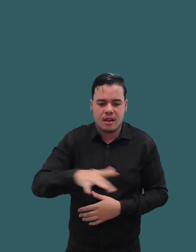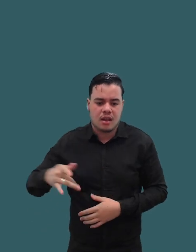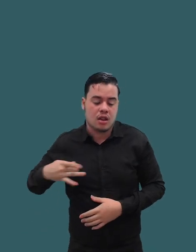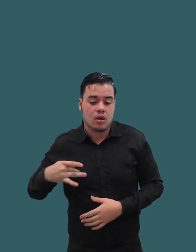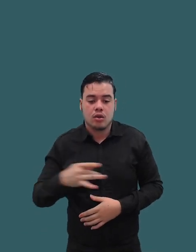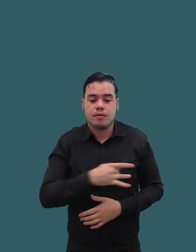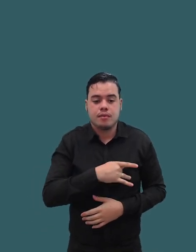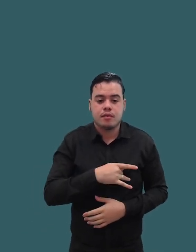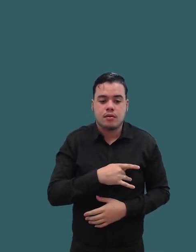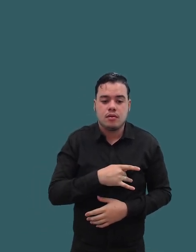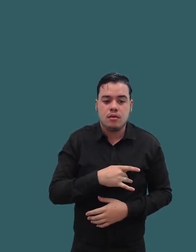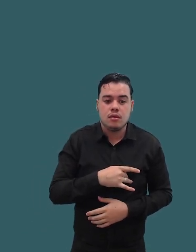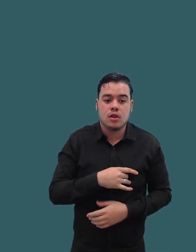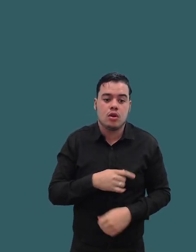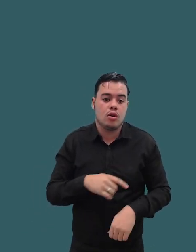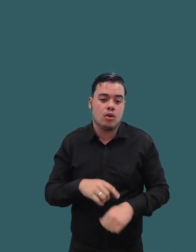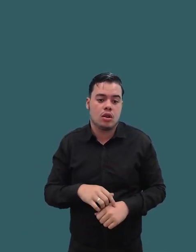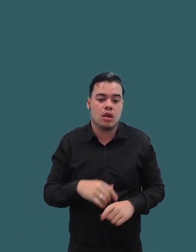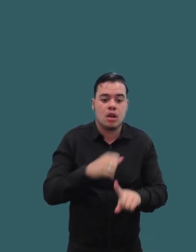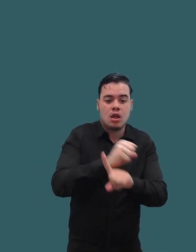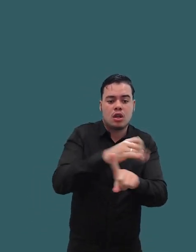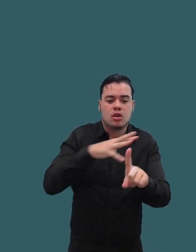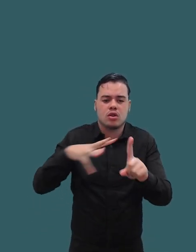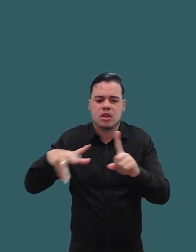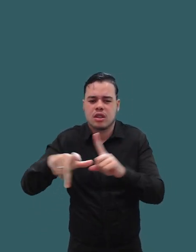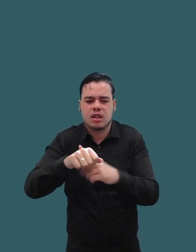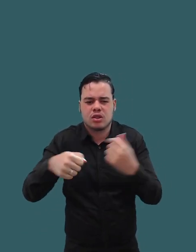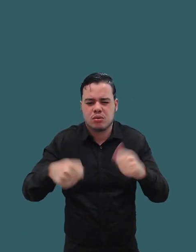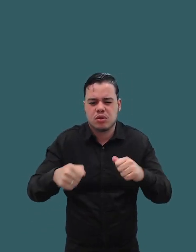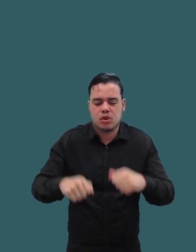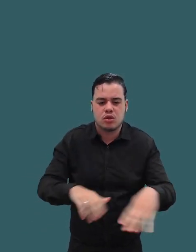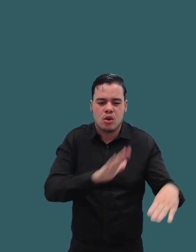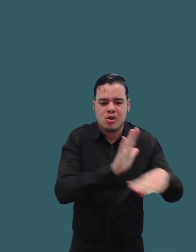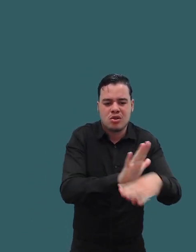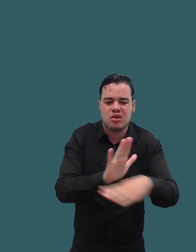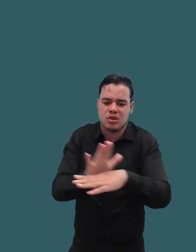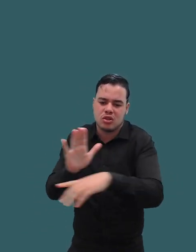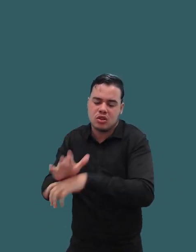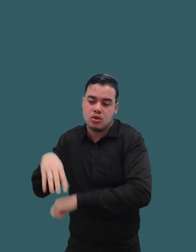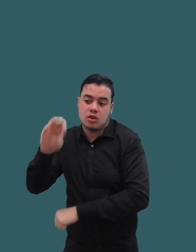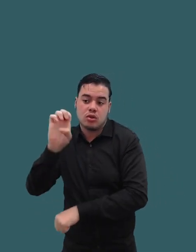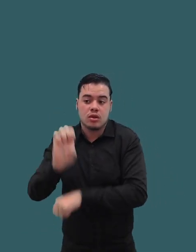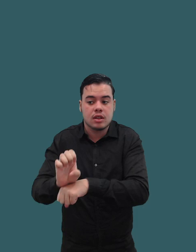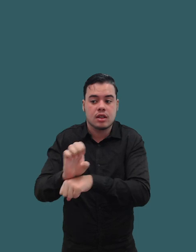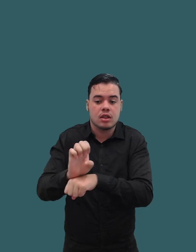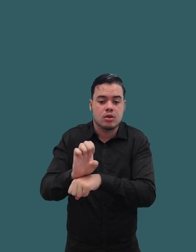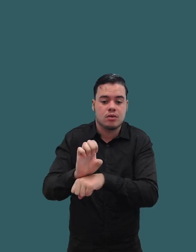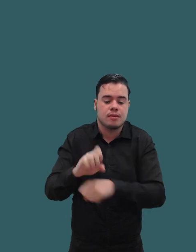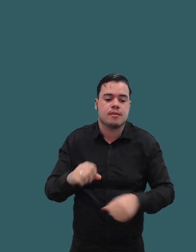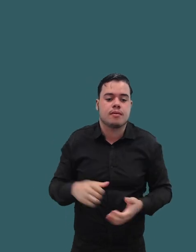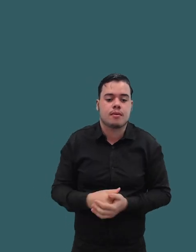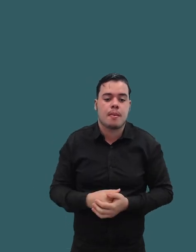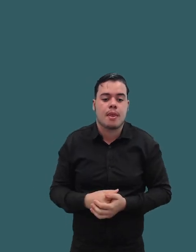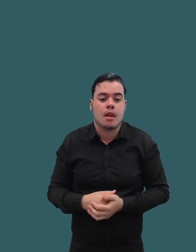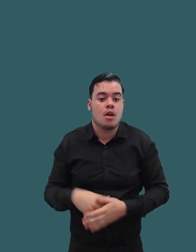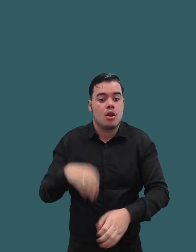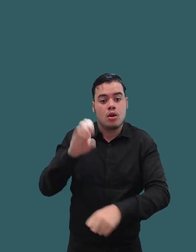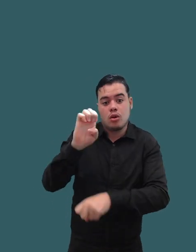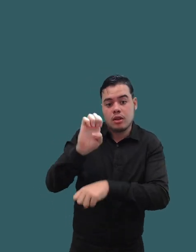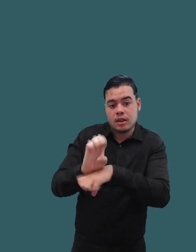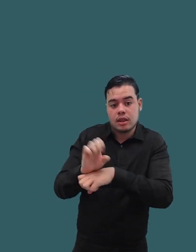que a população mais precisou da ação do Estado e no momento em que o Estado precisou dos seus